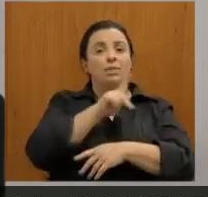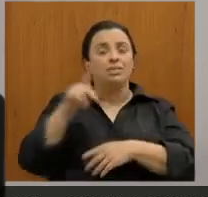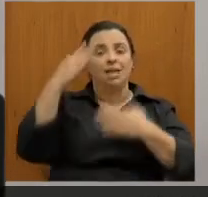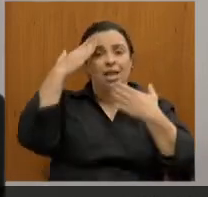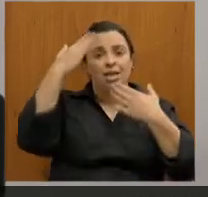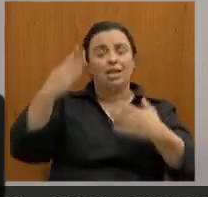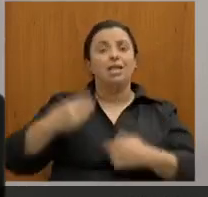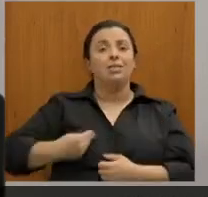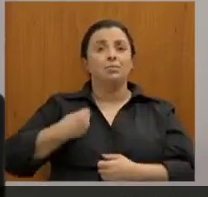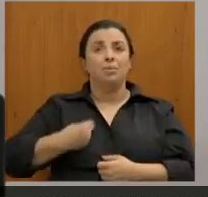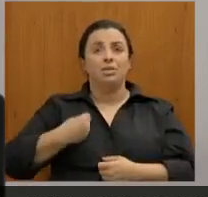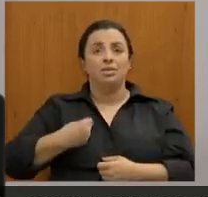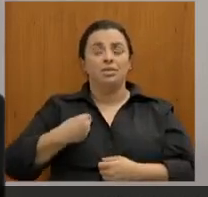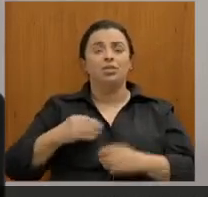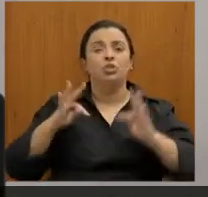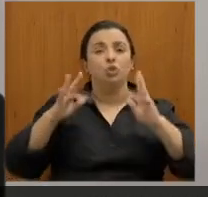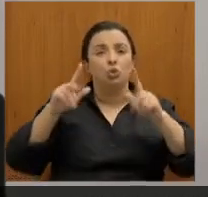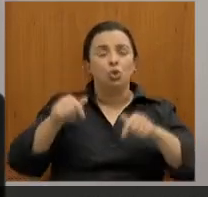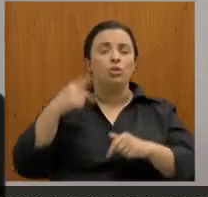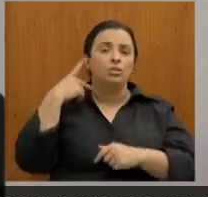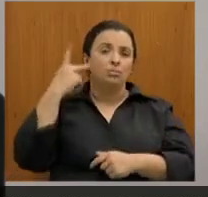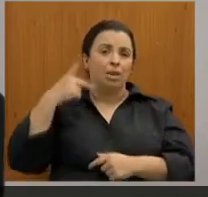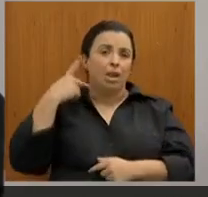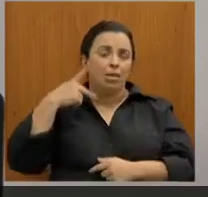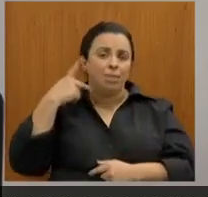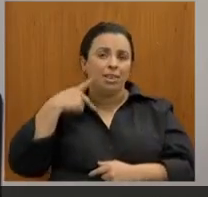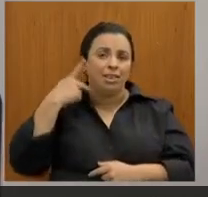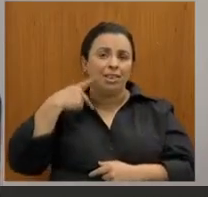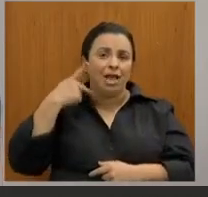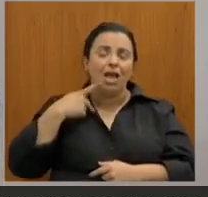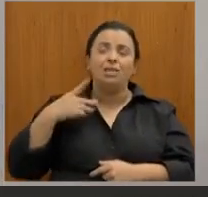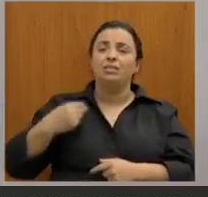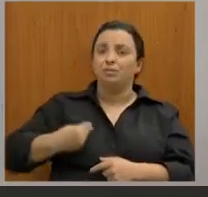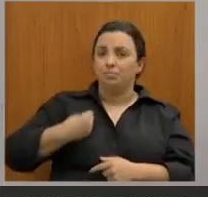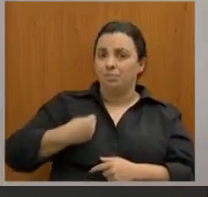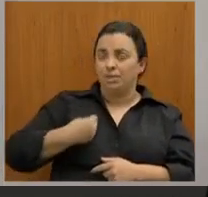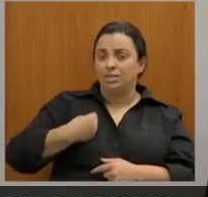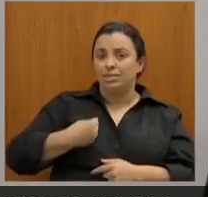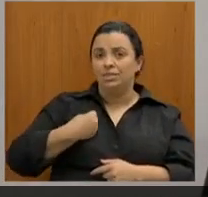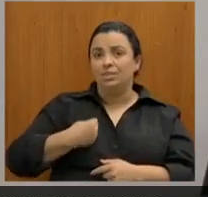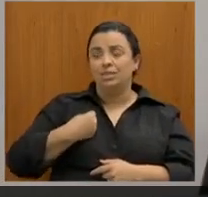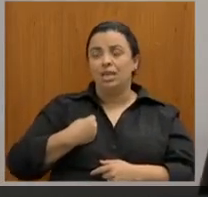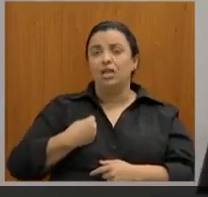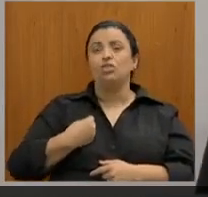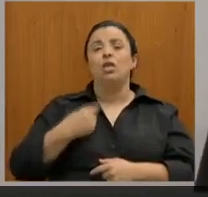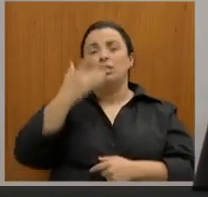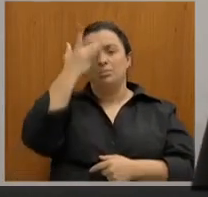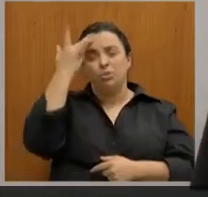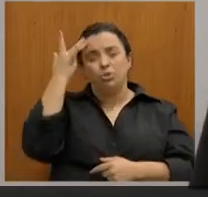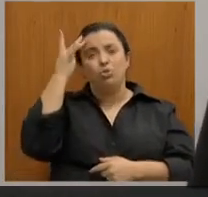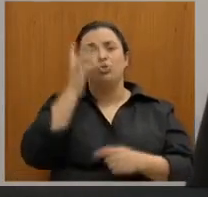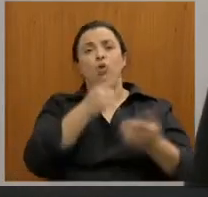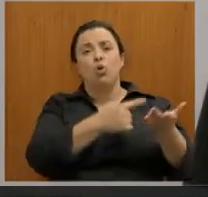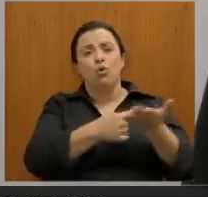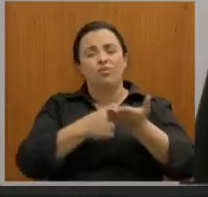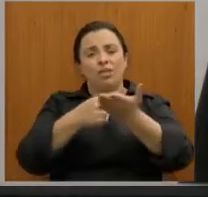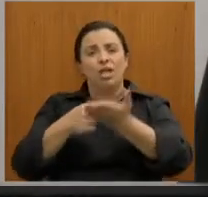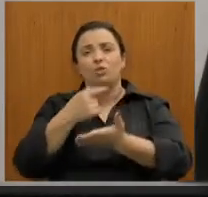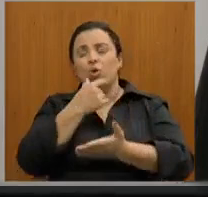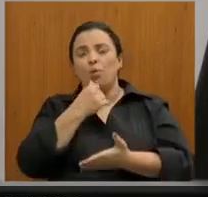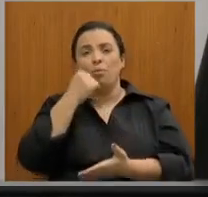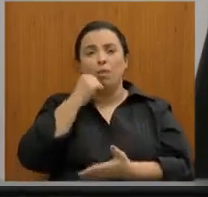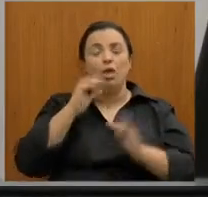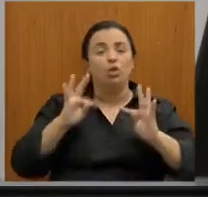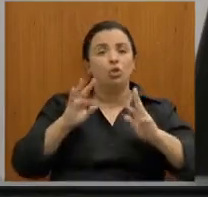a presença das parlamentares dos parlamentares que se fizeram presentes das convidadas dos convidados